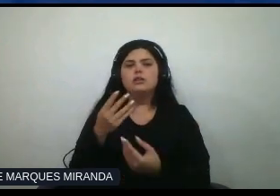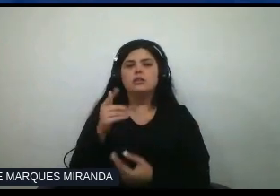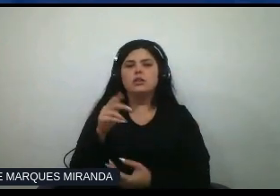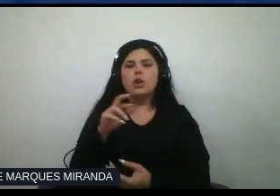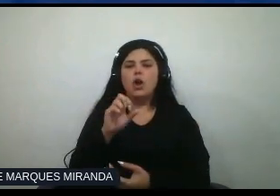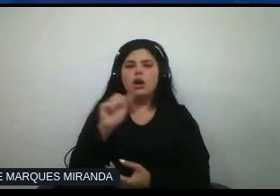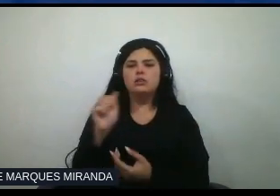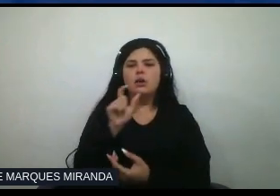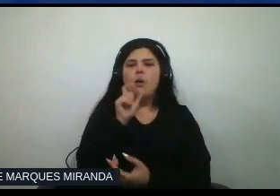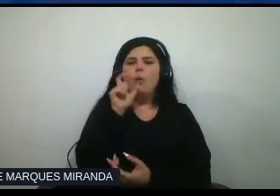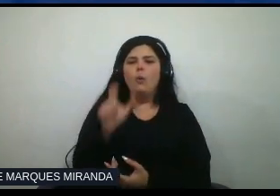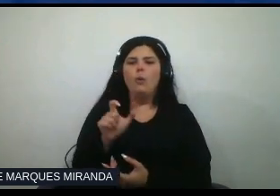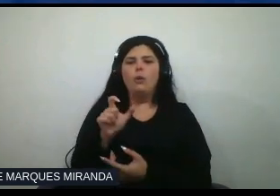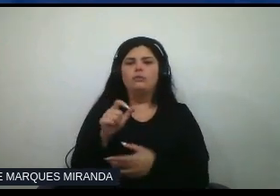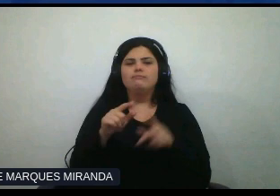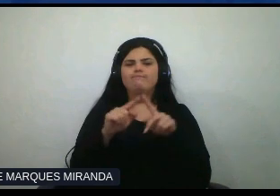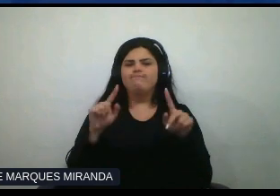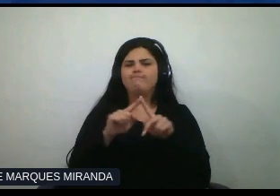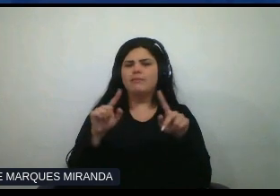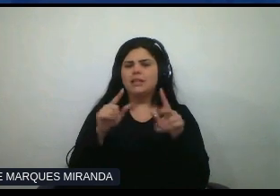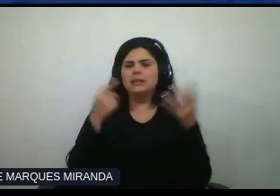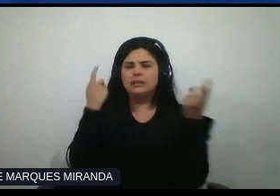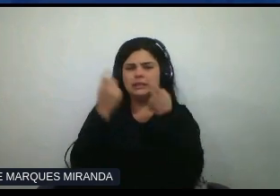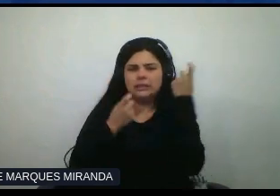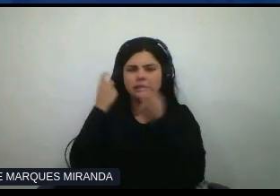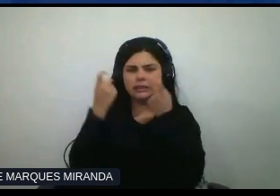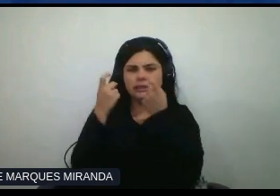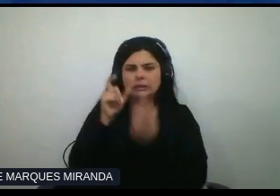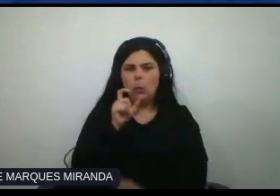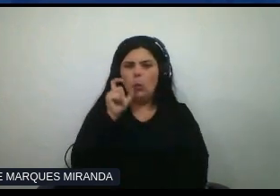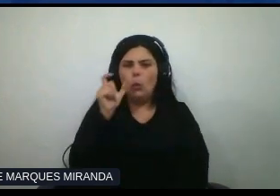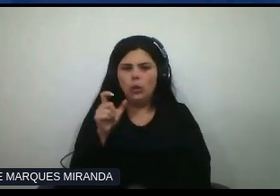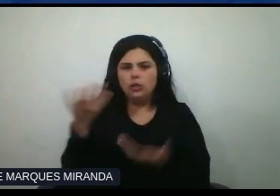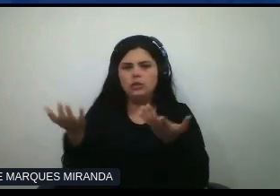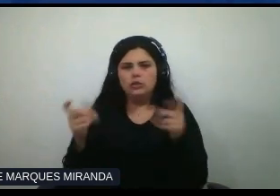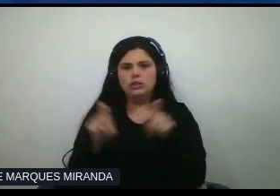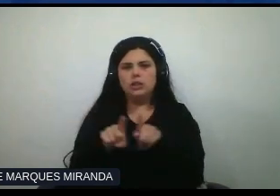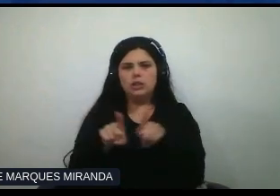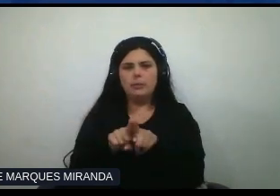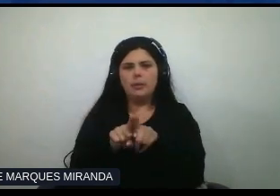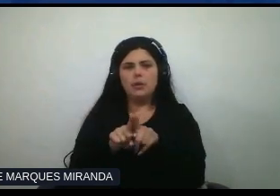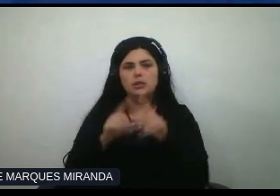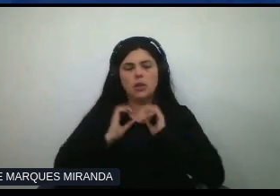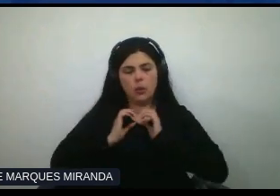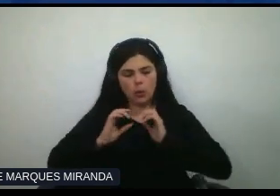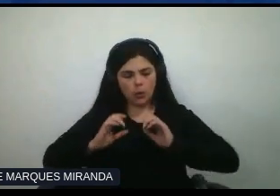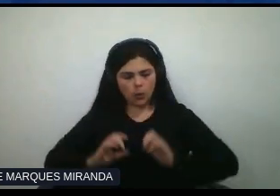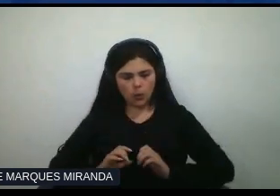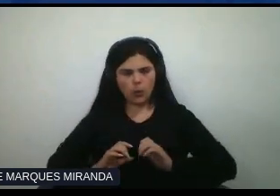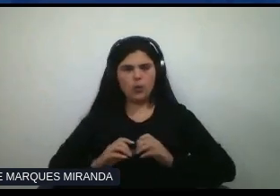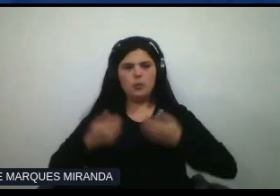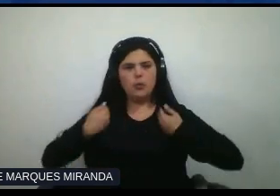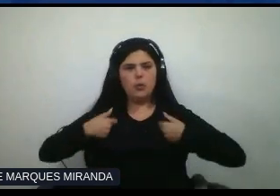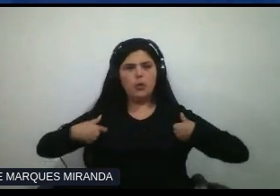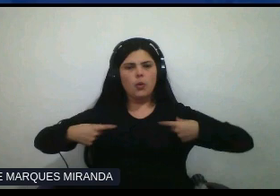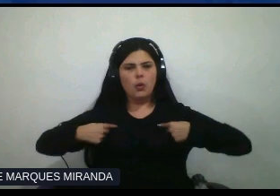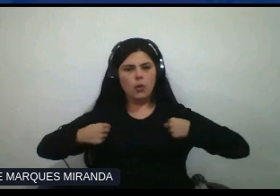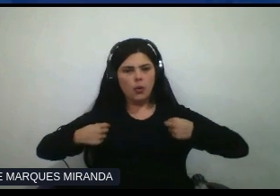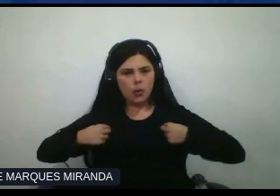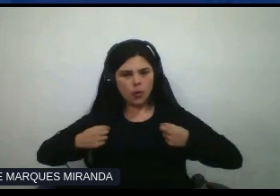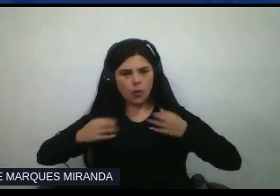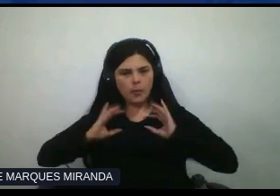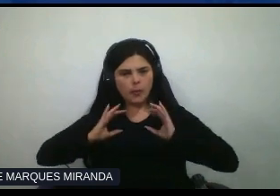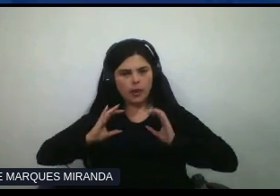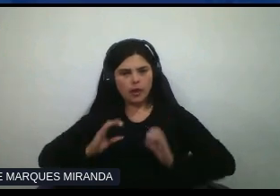Mas, assim, se eu estou sempre me preocupando com a forma, e aqui a forma pode ser a forma física, a forma como a gente se veste, a forma como a gente se